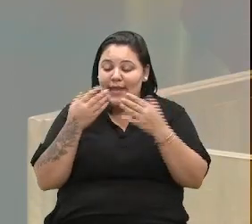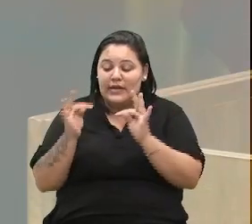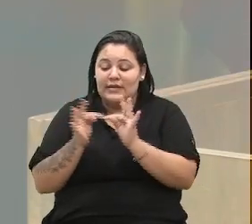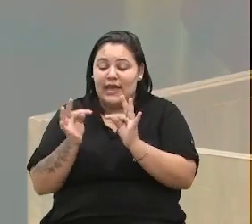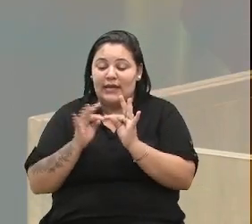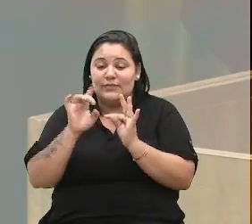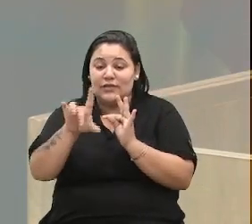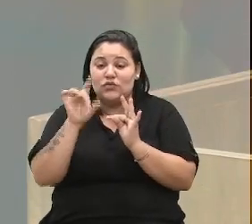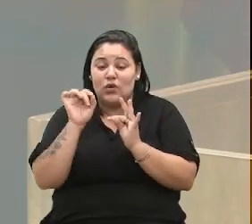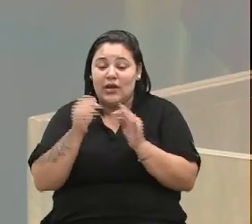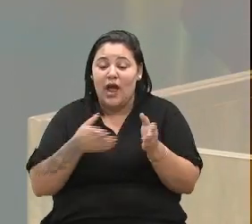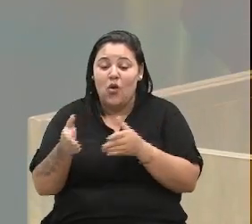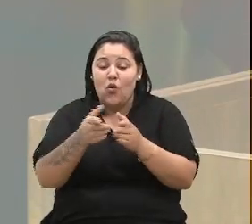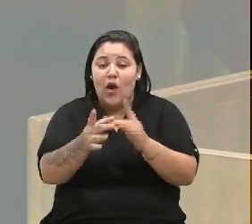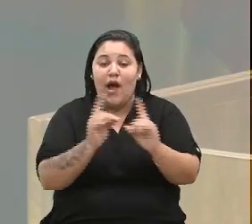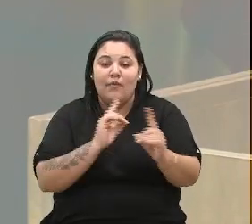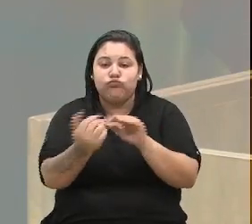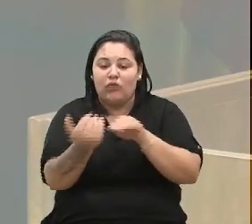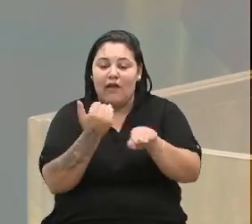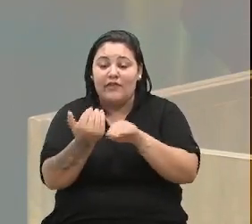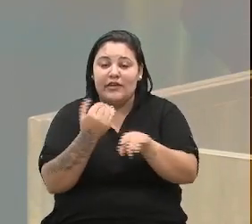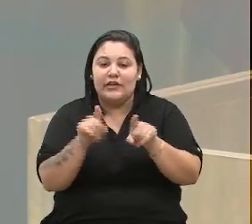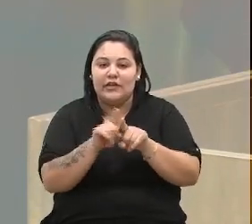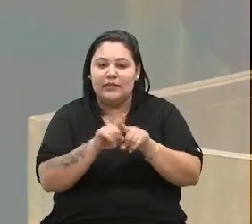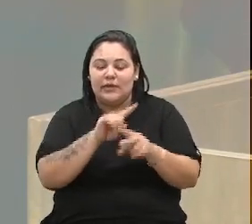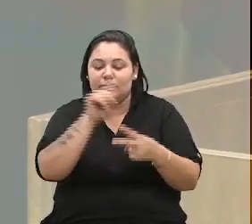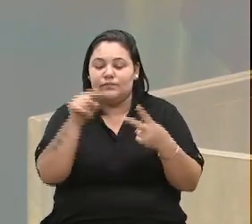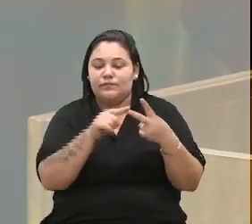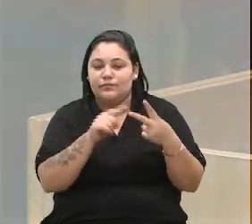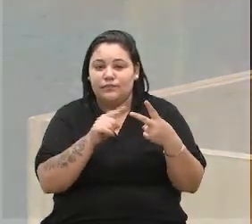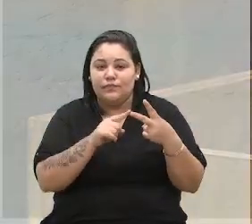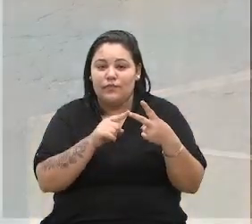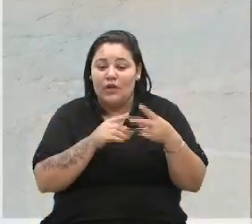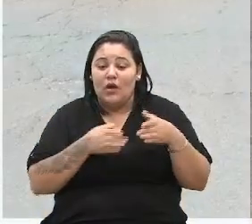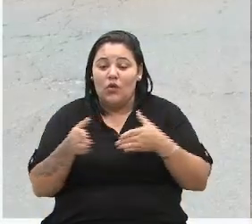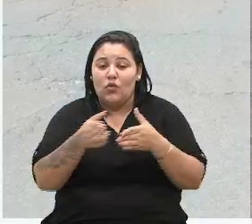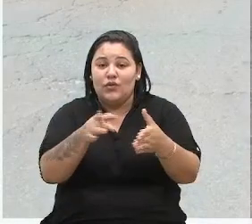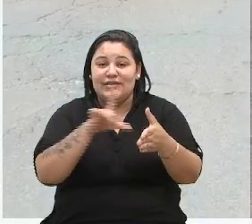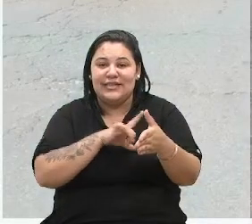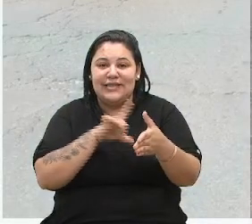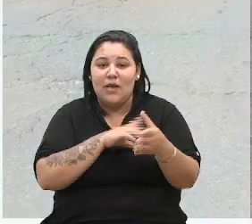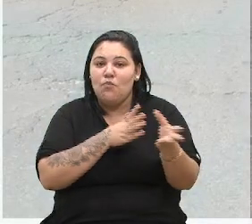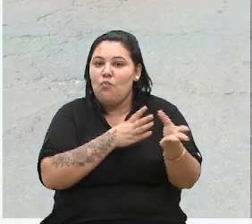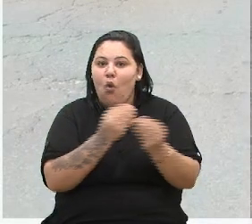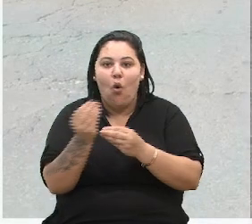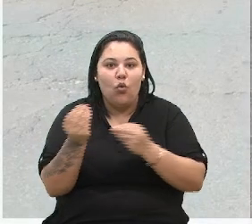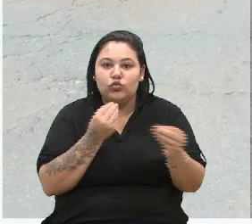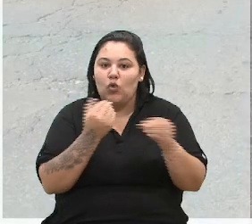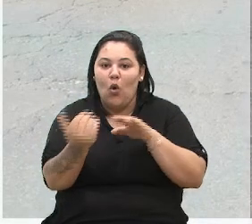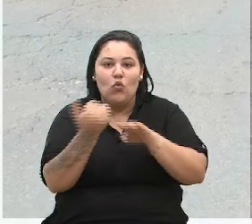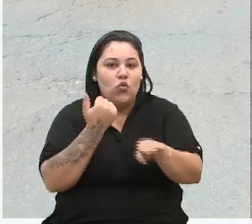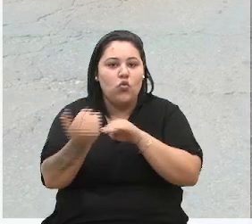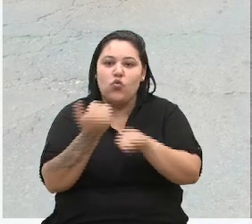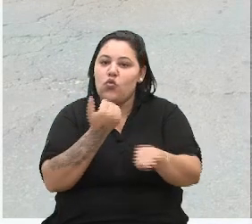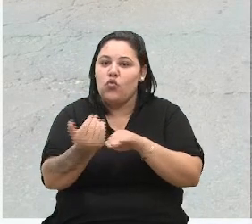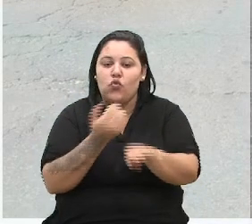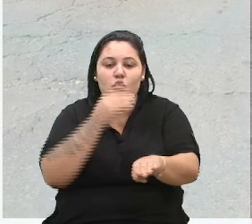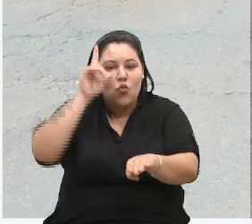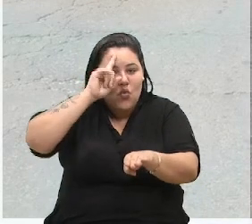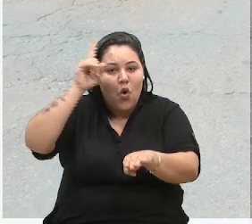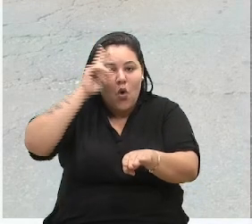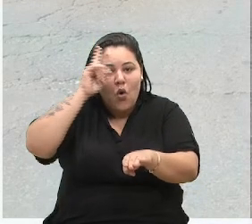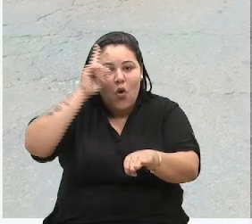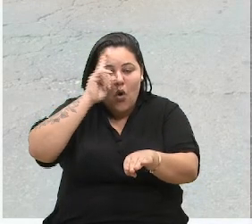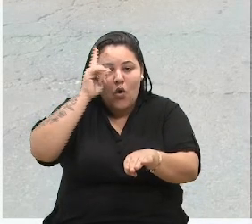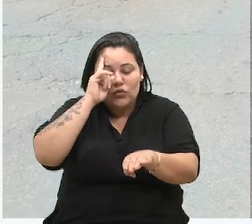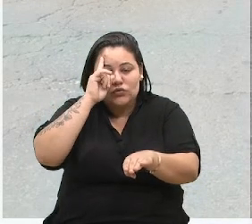para intervenção. Segundo critério, né, vias que recebem grande volume de tráfego diariamente, né?